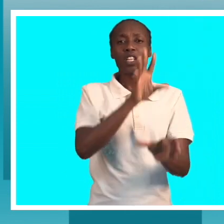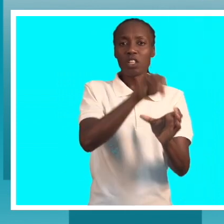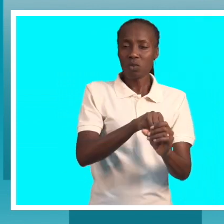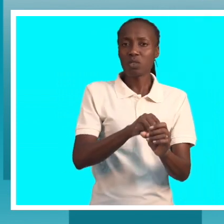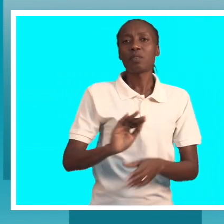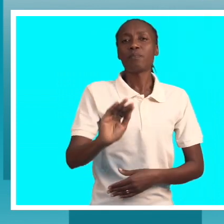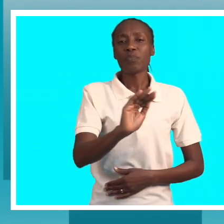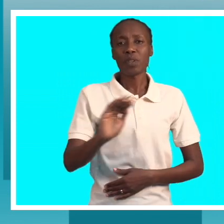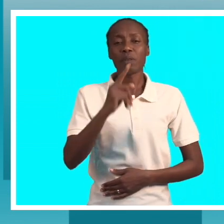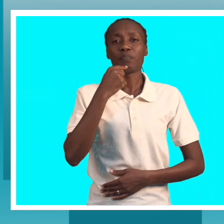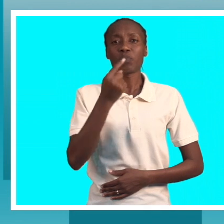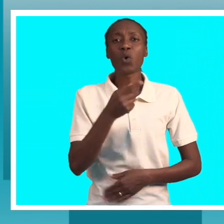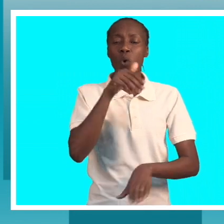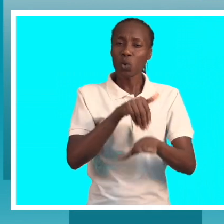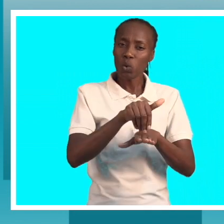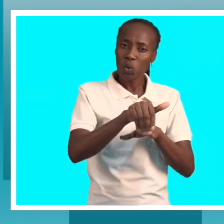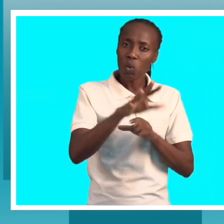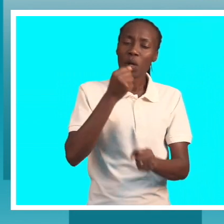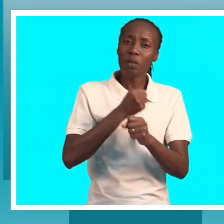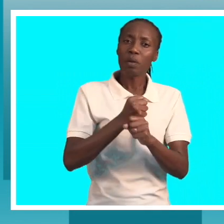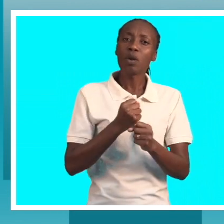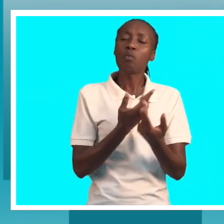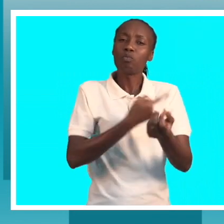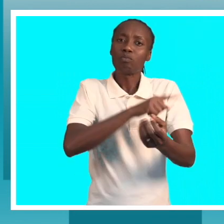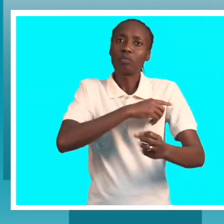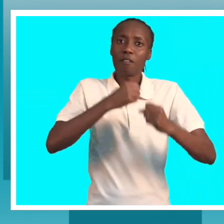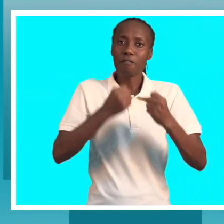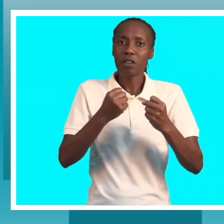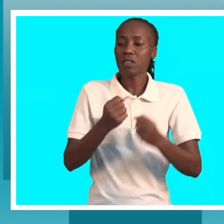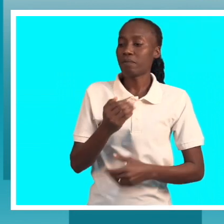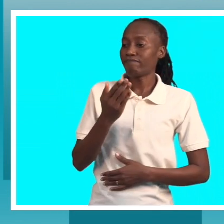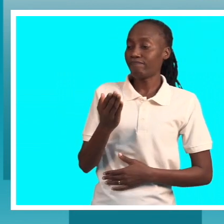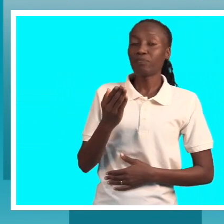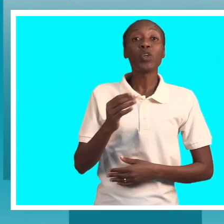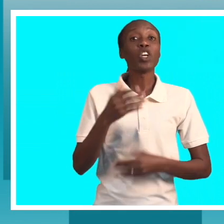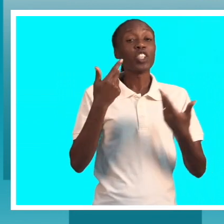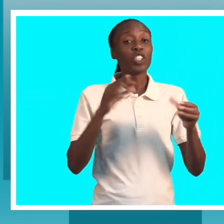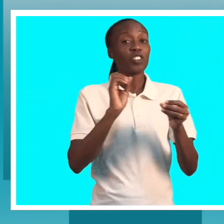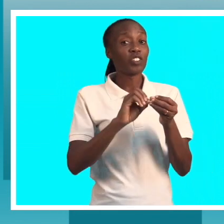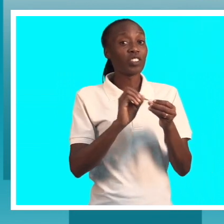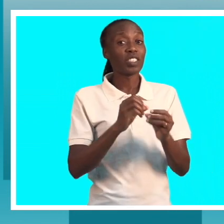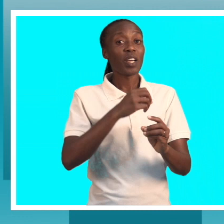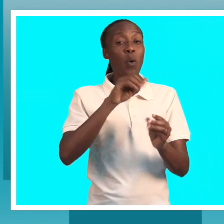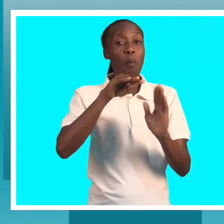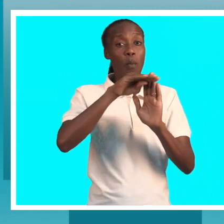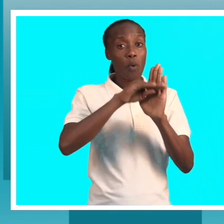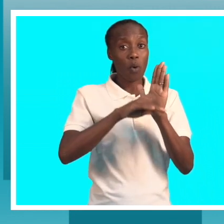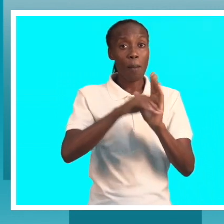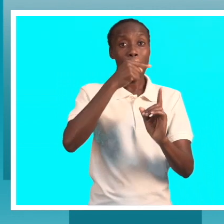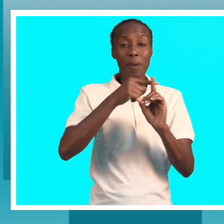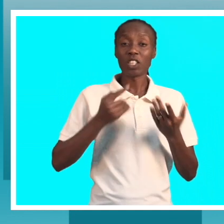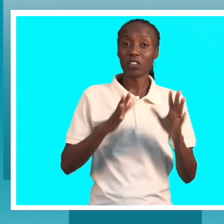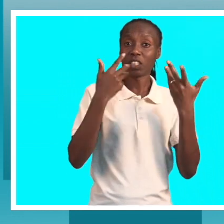que as pessoas dessa natureza sejam inclusas na sociedade. O que tenho a dizer é que continuo a trabalhar e desejo muita força.